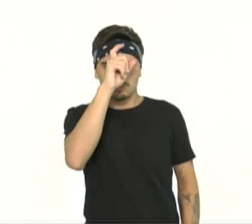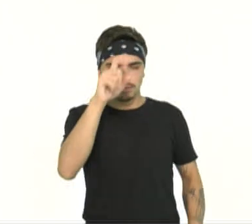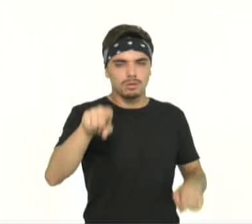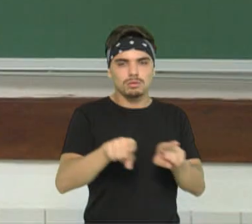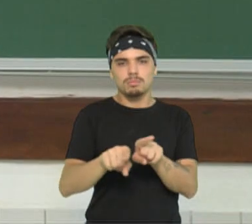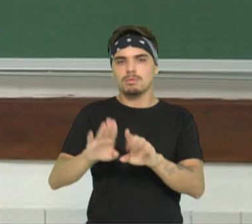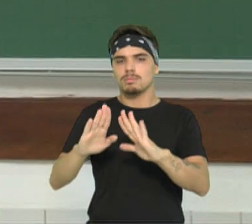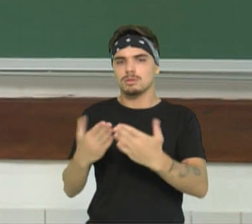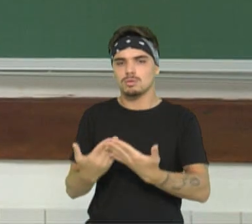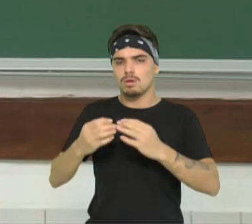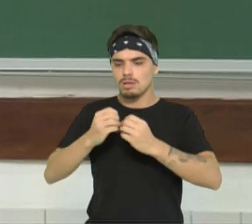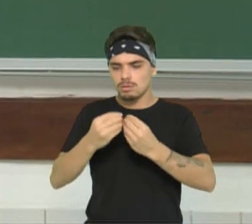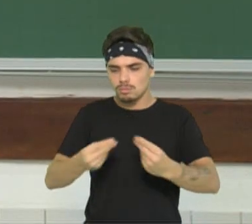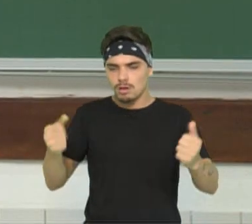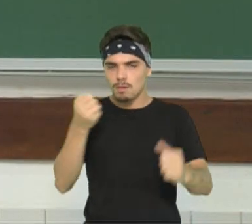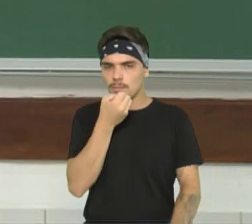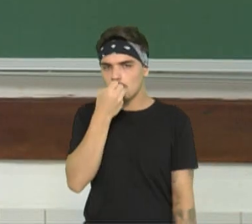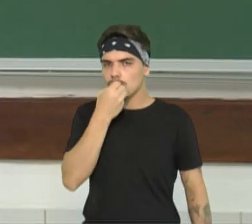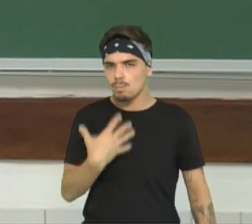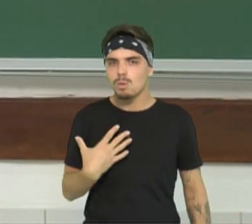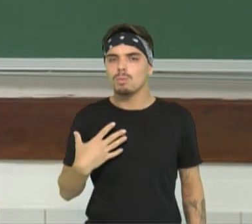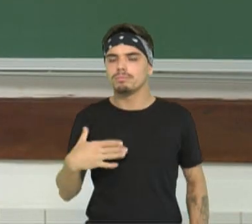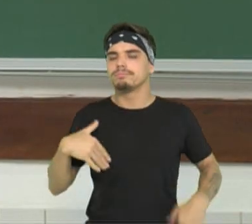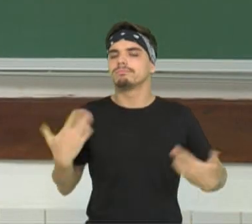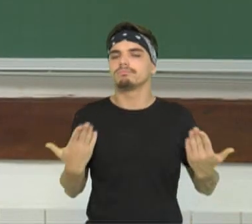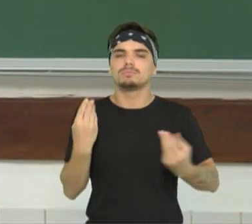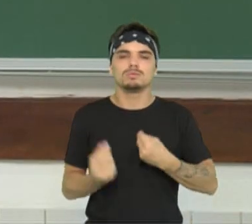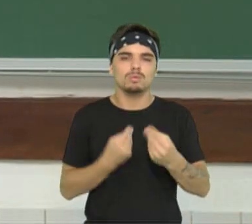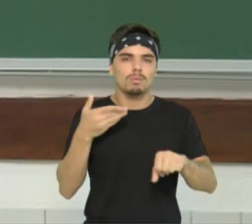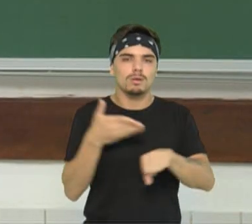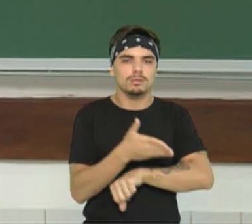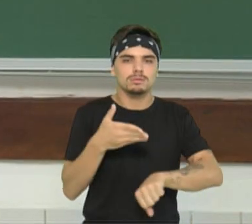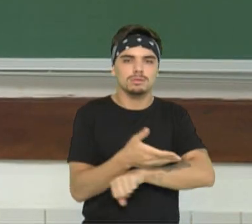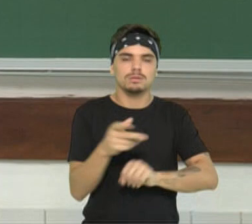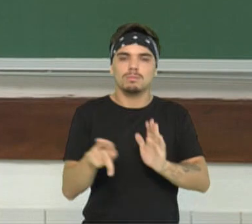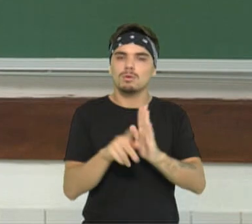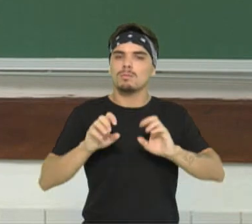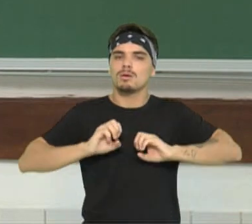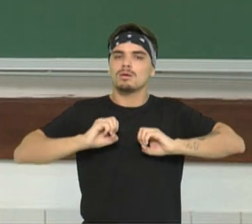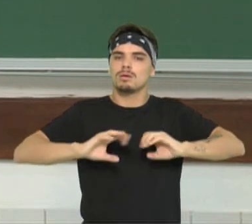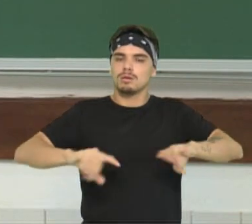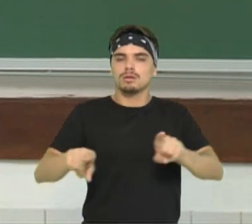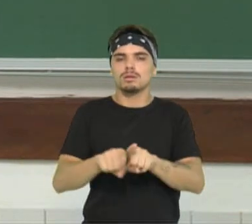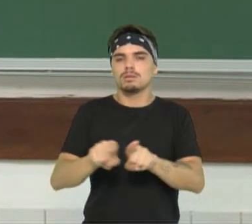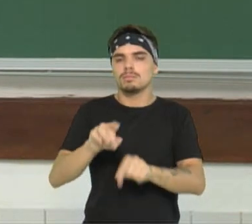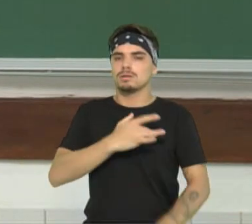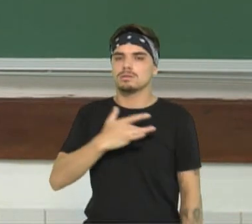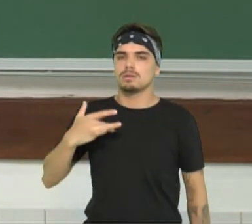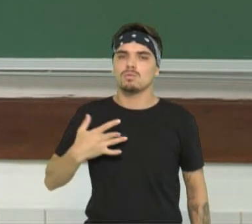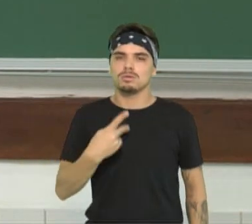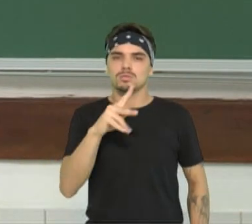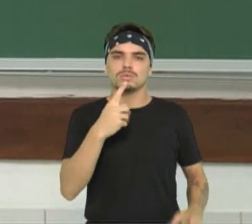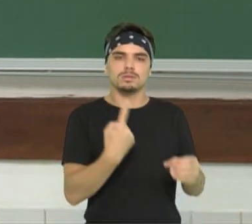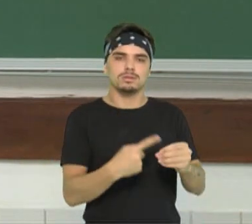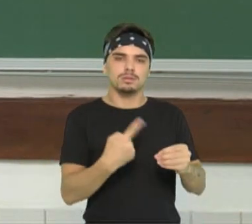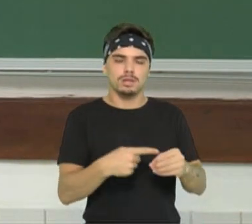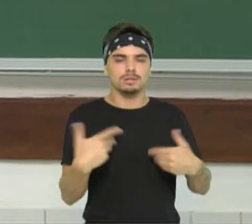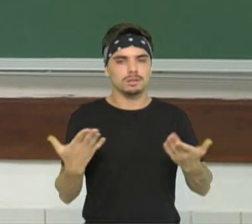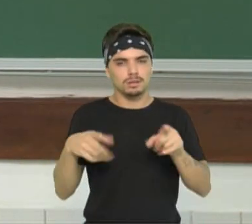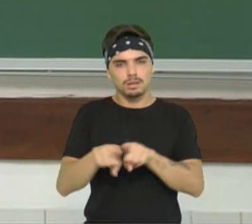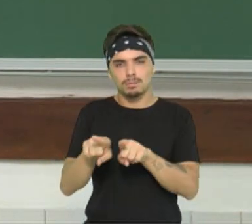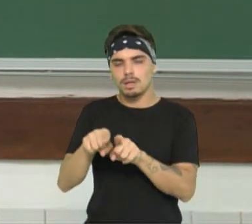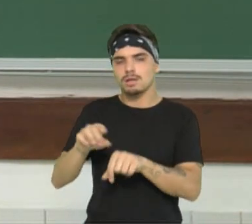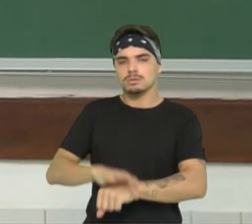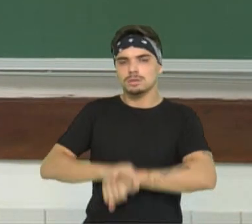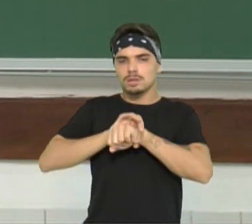de qualidade? Como é esse acesso à educação e à saúde no seu município? E a